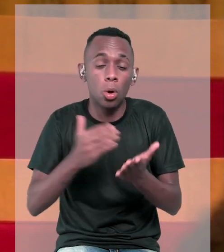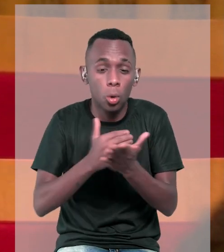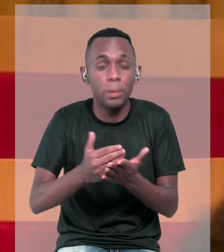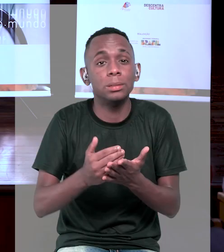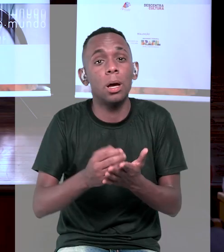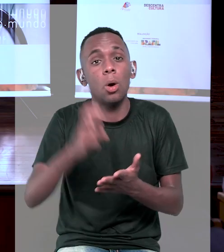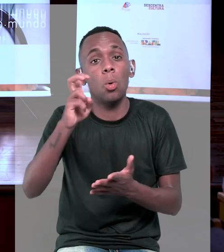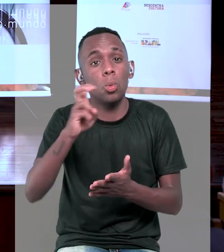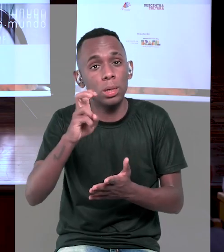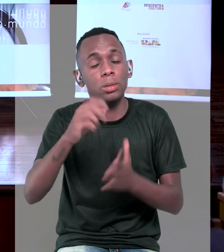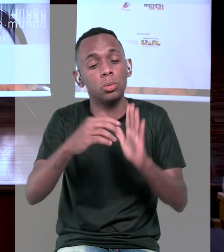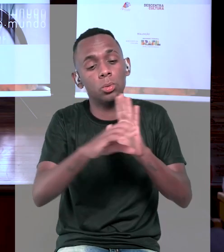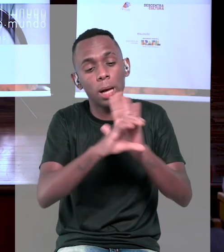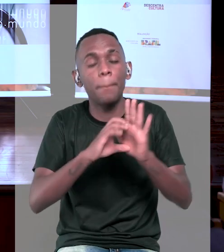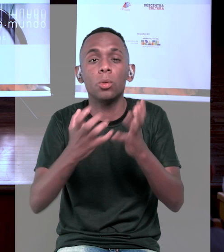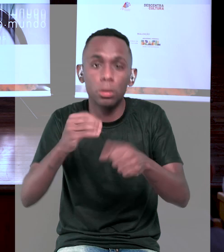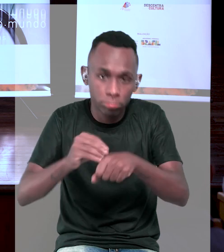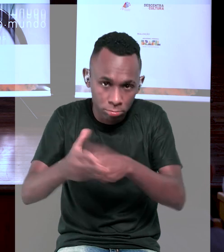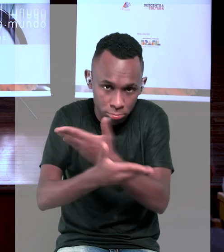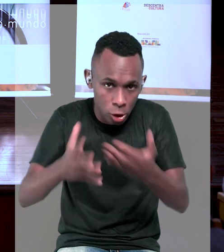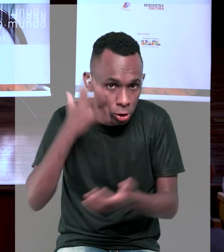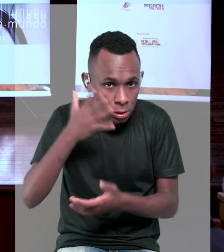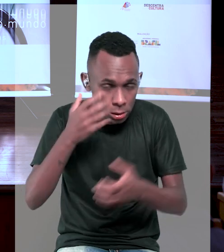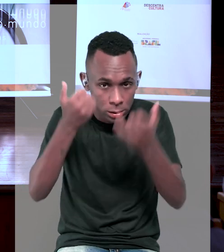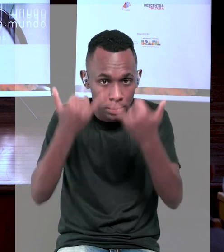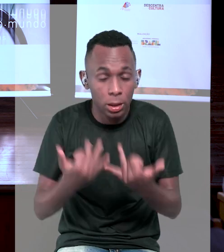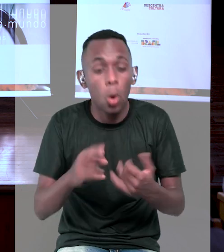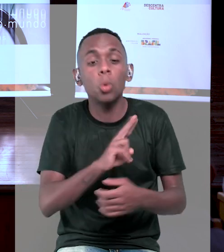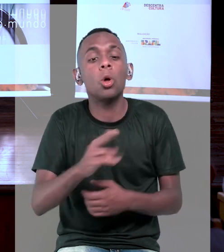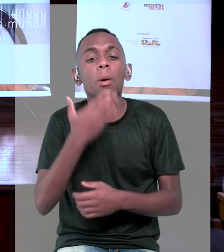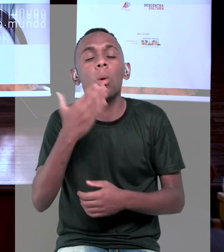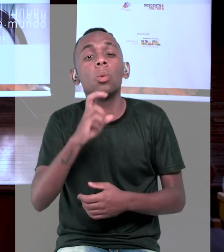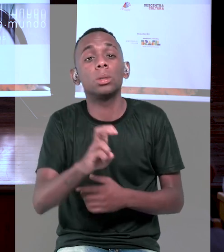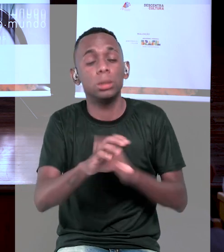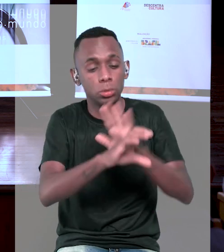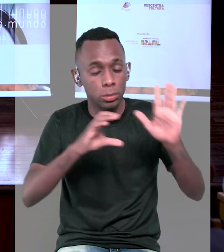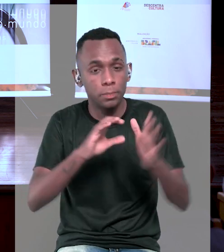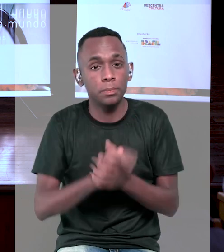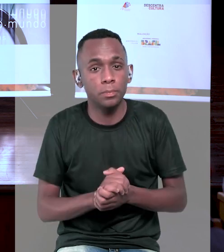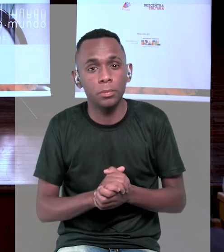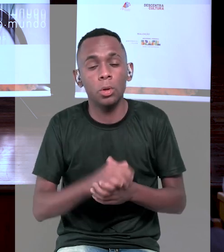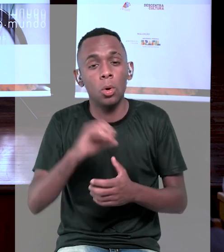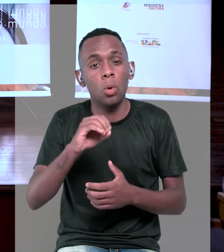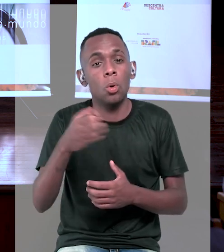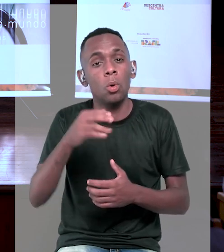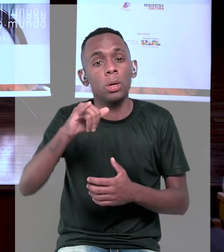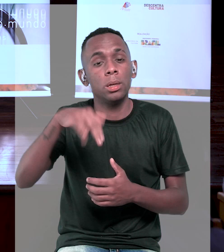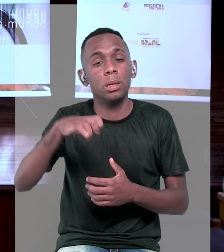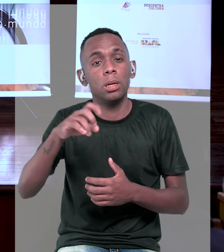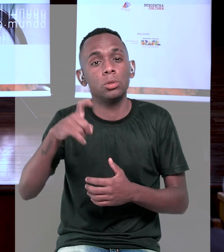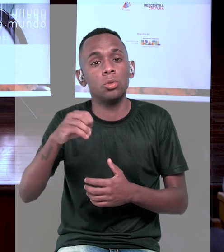que eu queria falar para vocês. O nome desse 5º capítulo é O Inexorável.